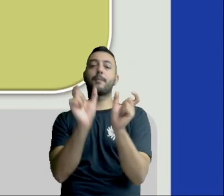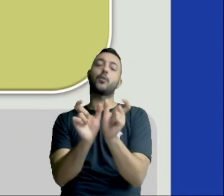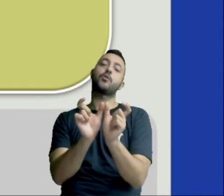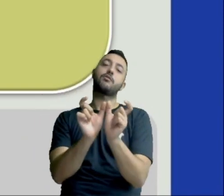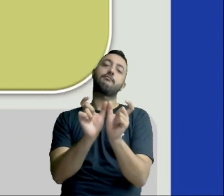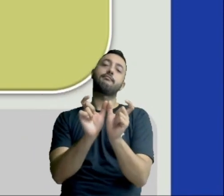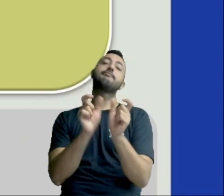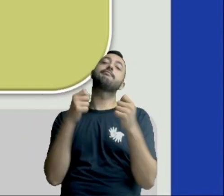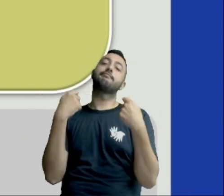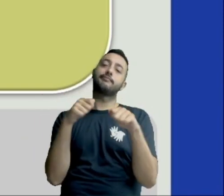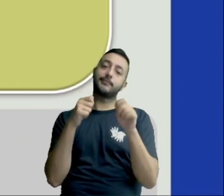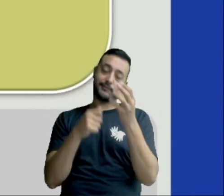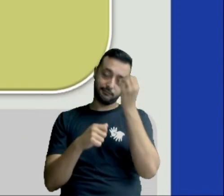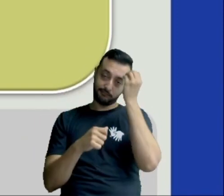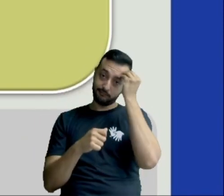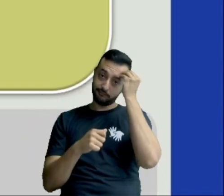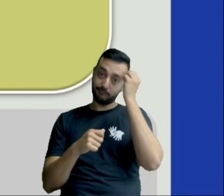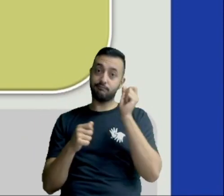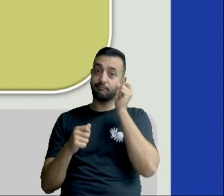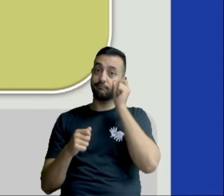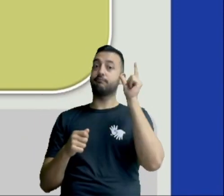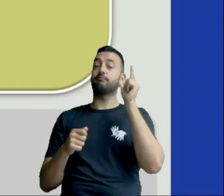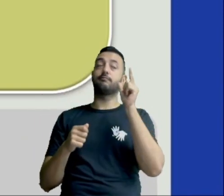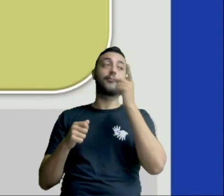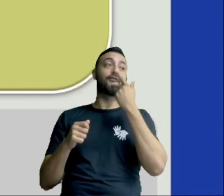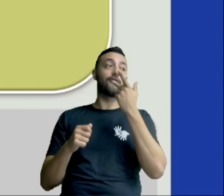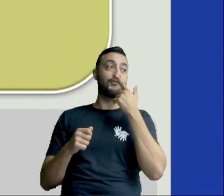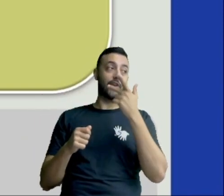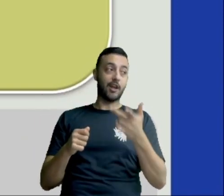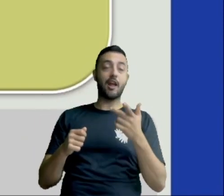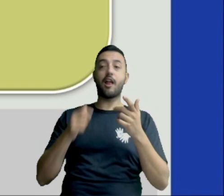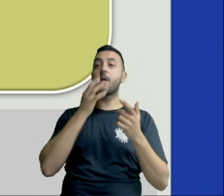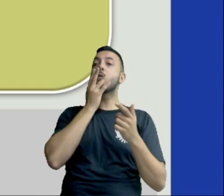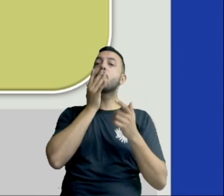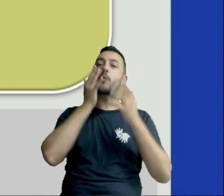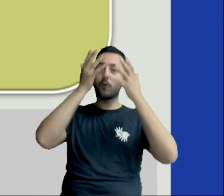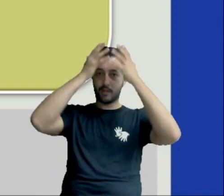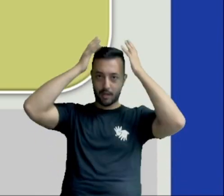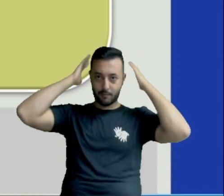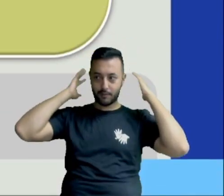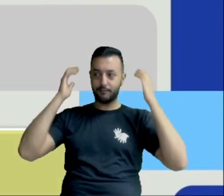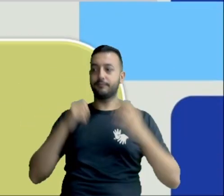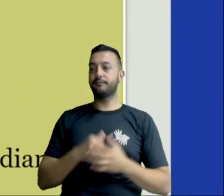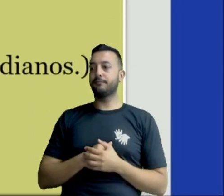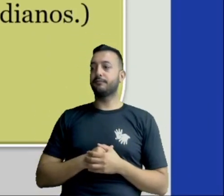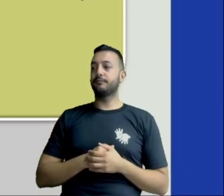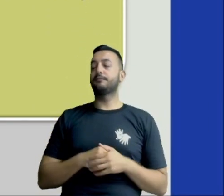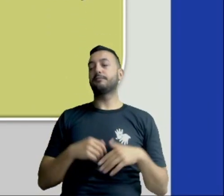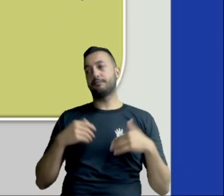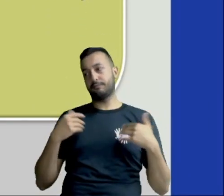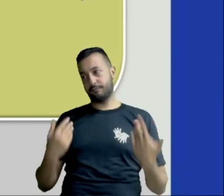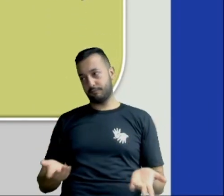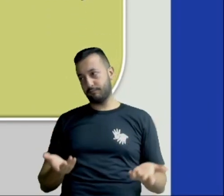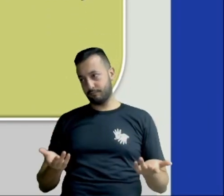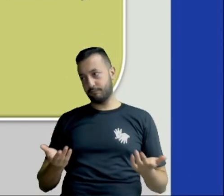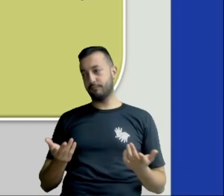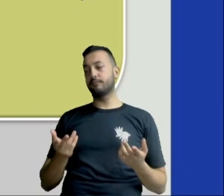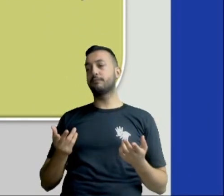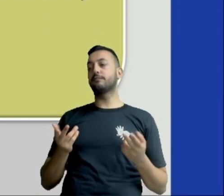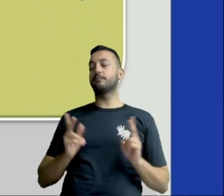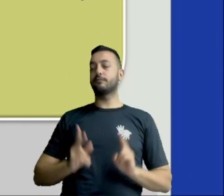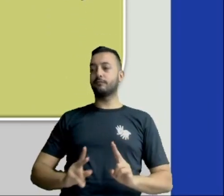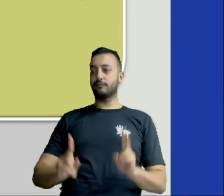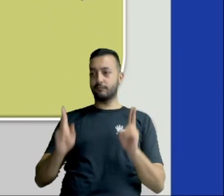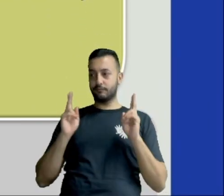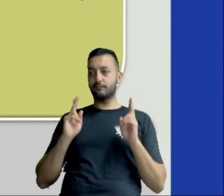é o jogo que a gente precisa ficar ligadinho quando vamos falar sobre cores de cabelo. Bom, continuando